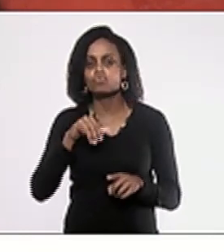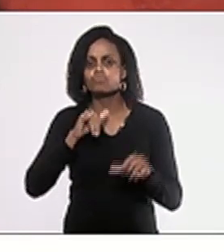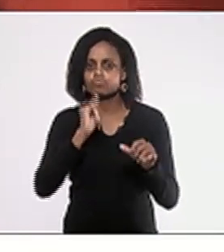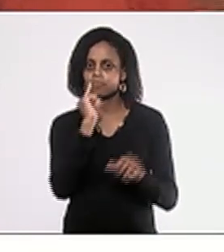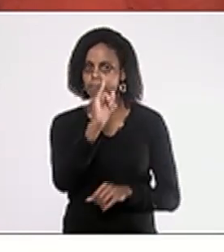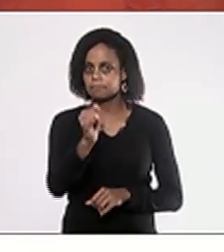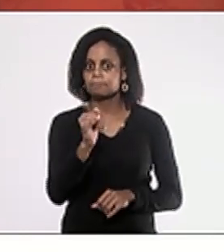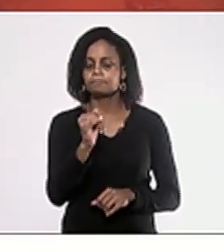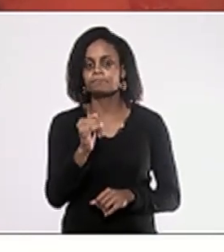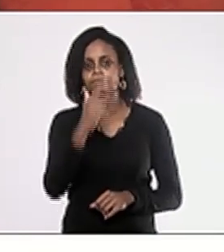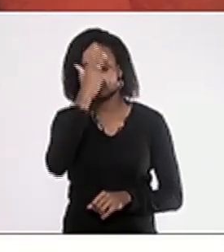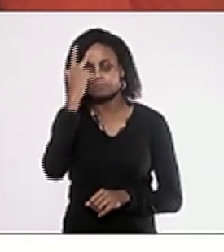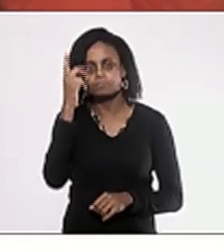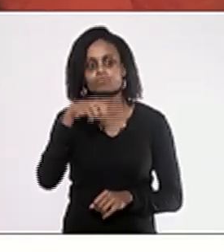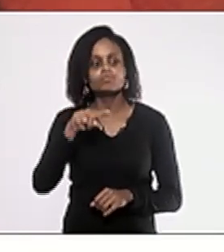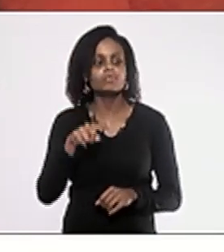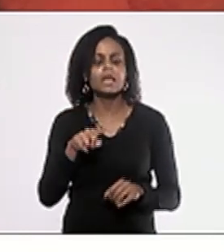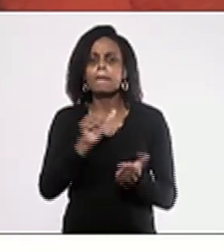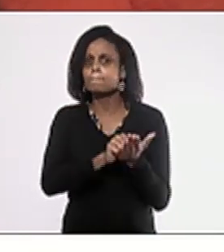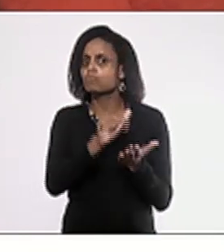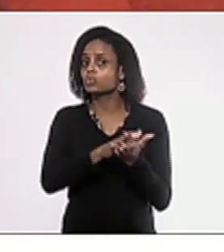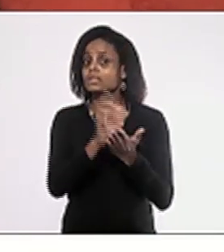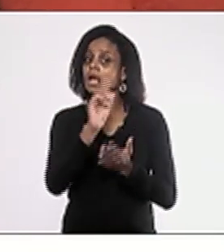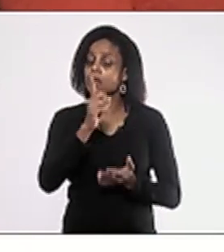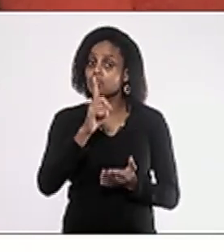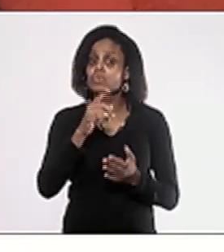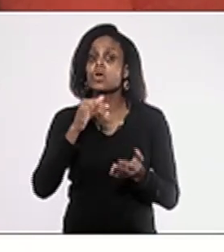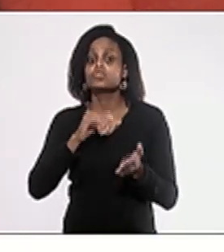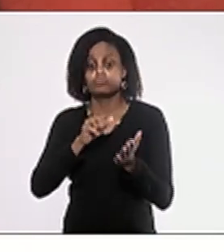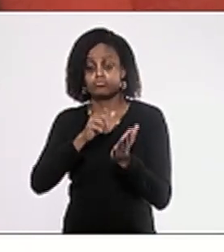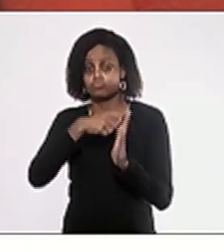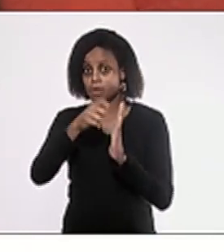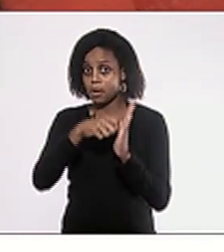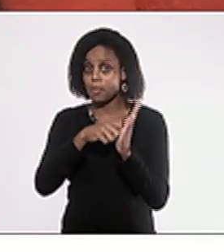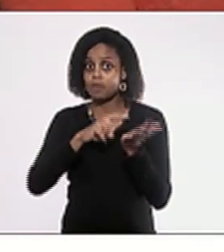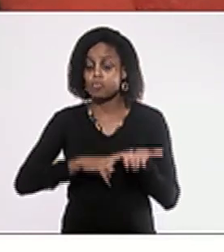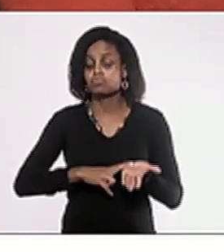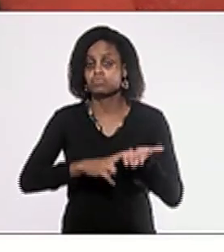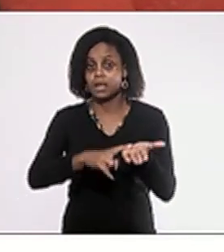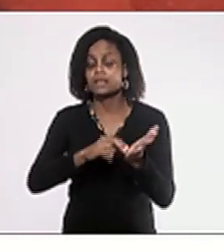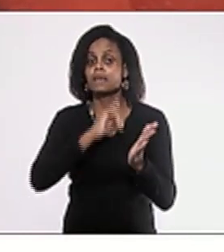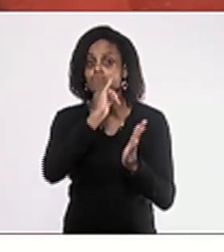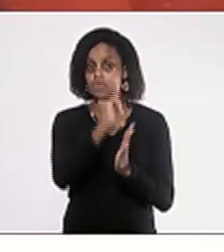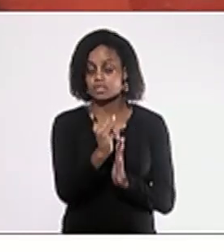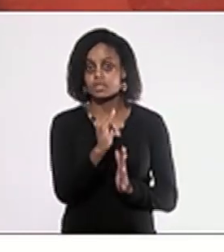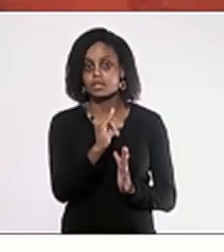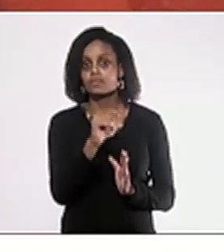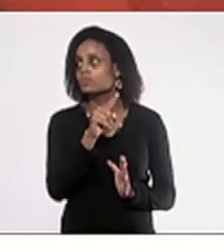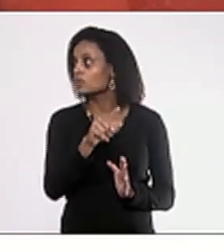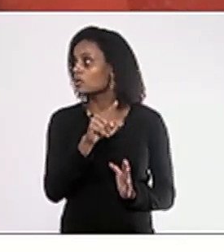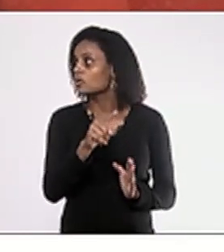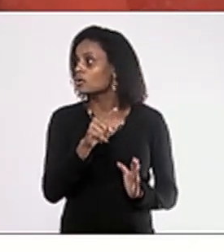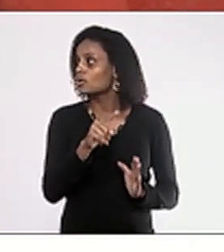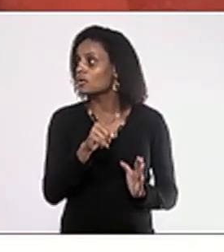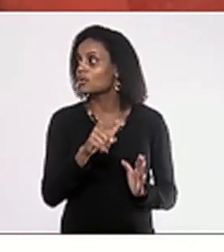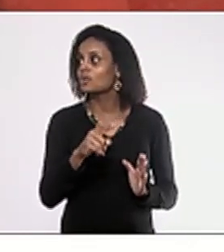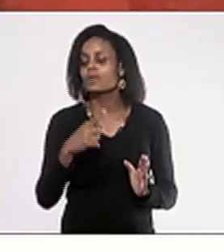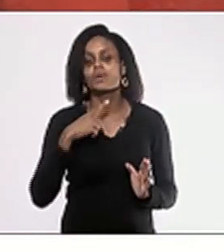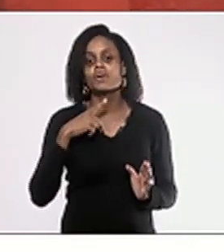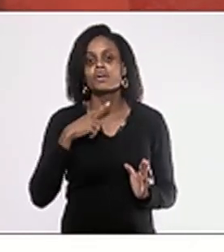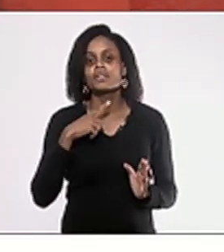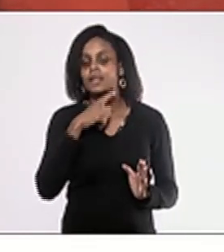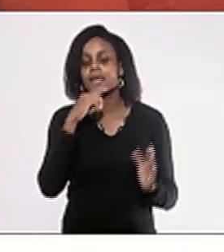o cliente, não multar. A gente manda uma notificação, uma carta informando, primeiro, da